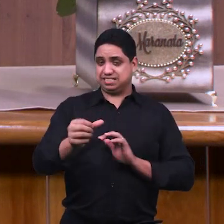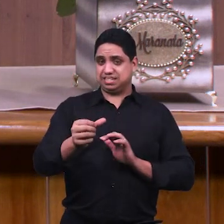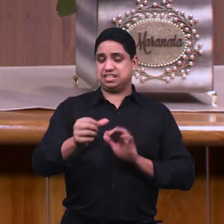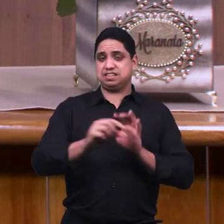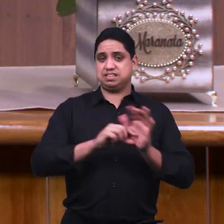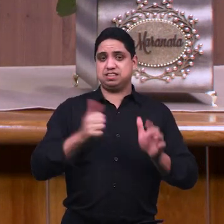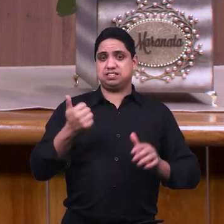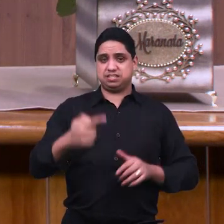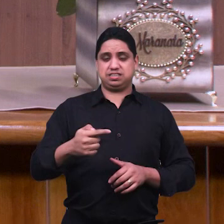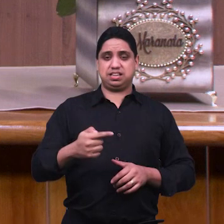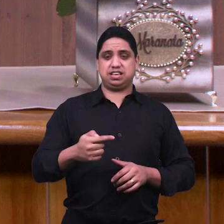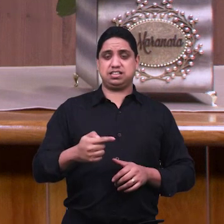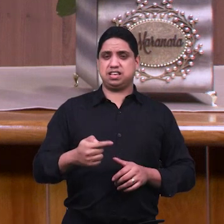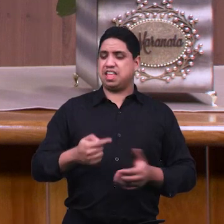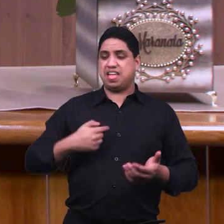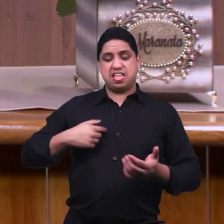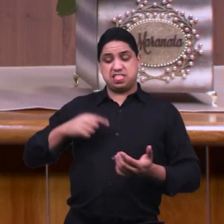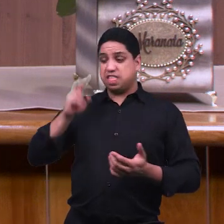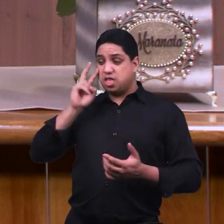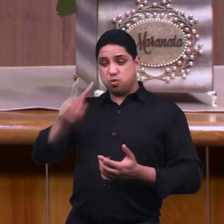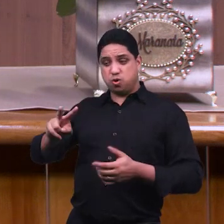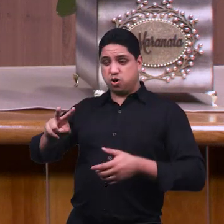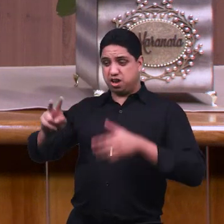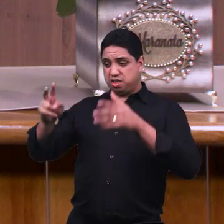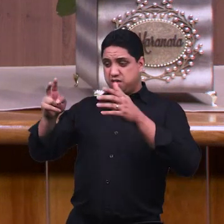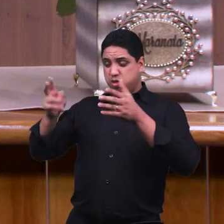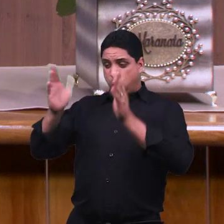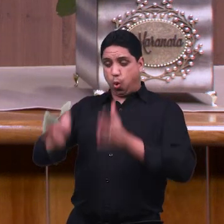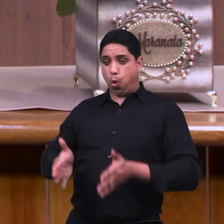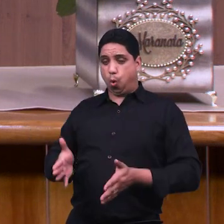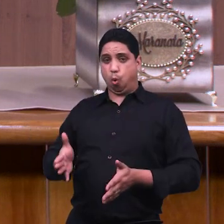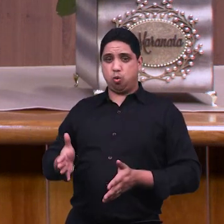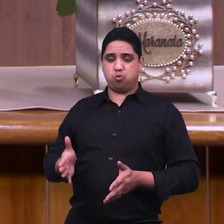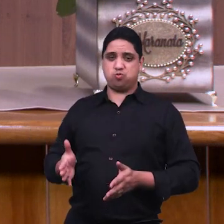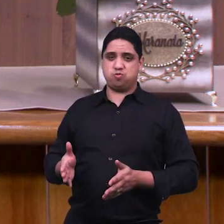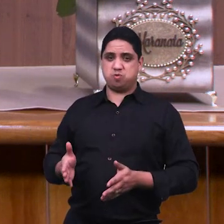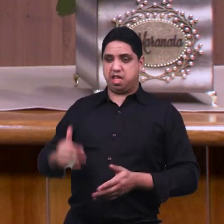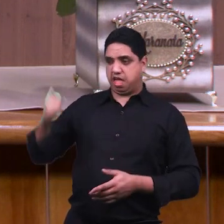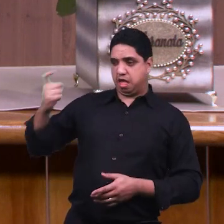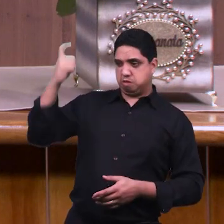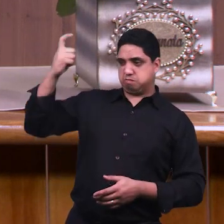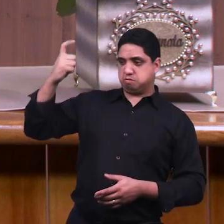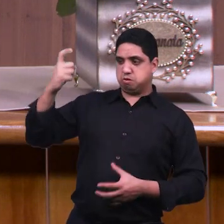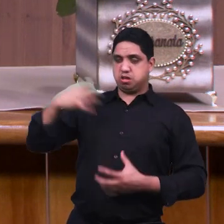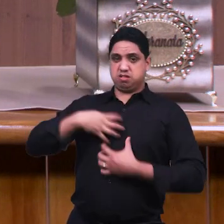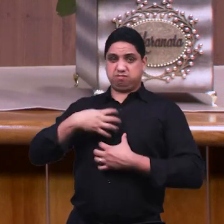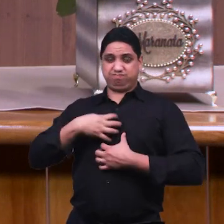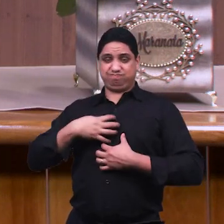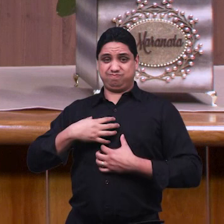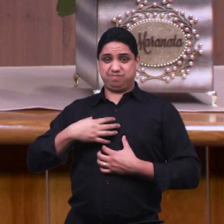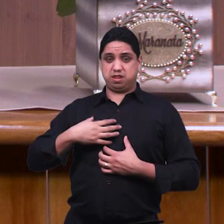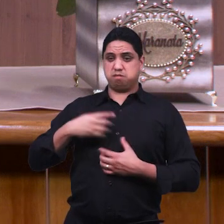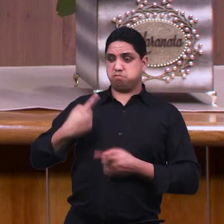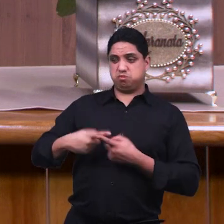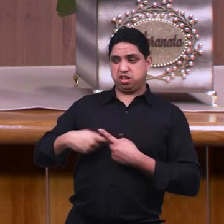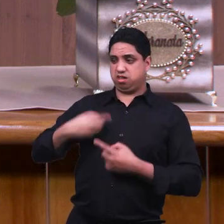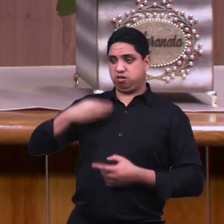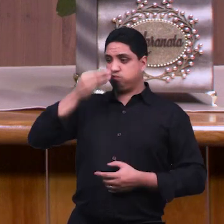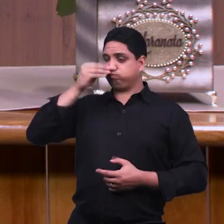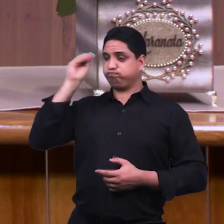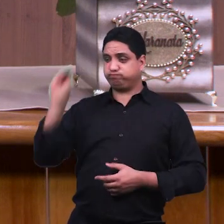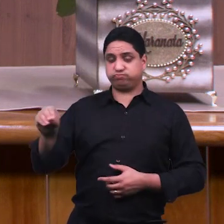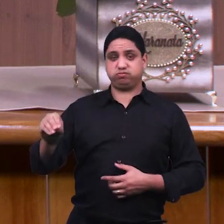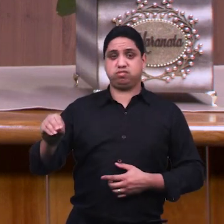assim, ó: não atente-se para a sua aparência, para a sua altura, para a sua estatura, porque eu tenho